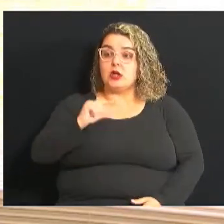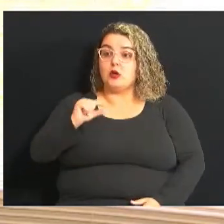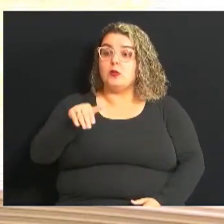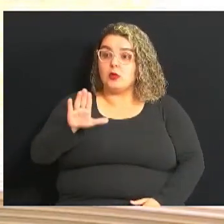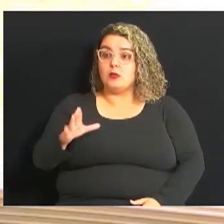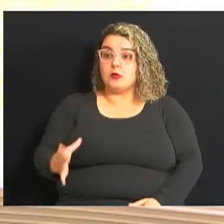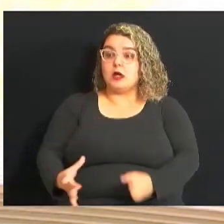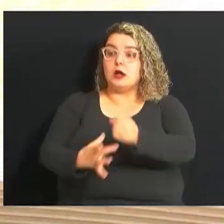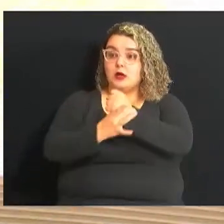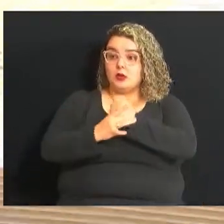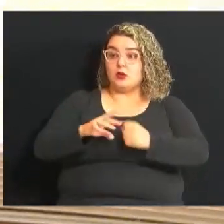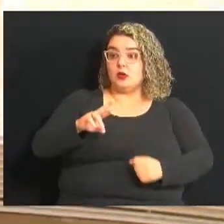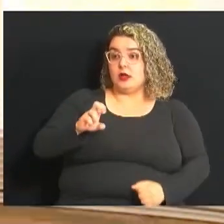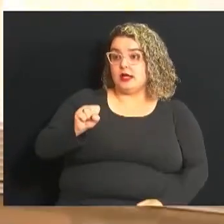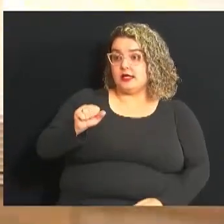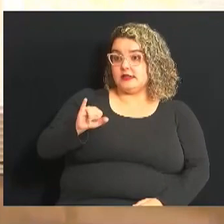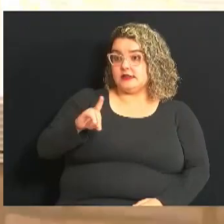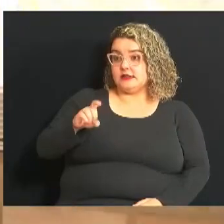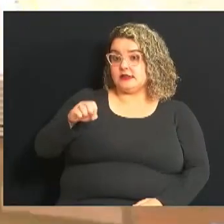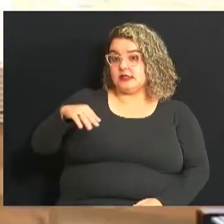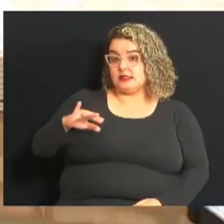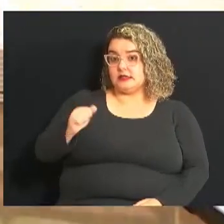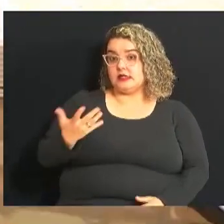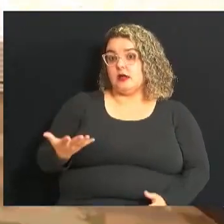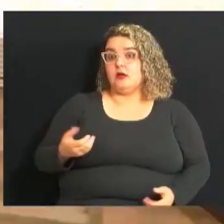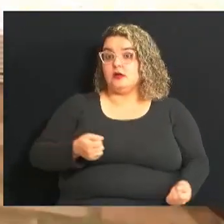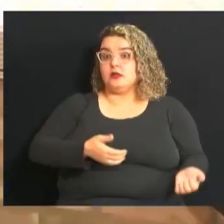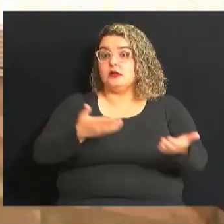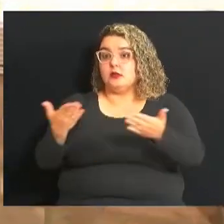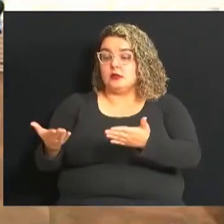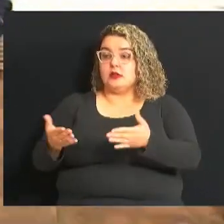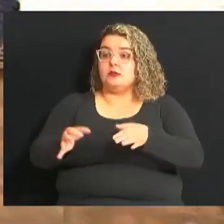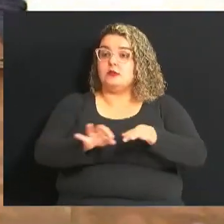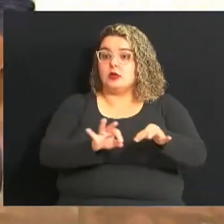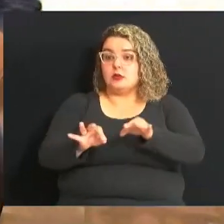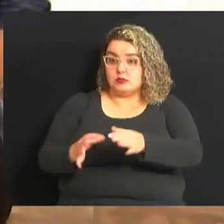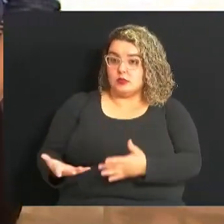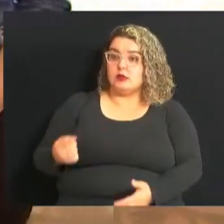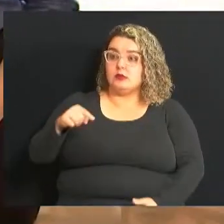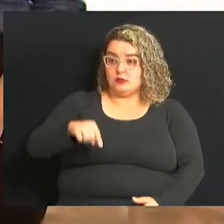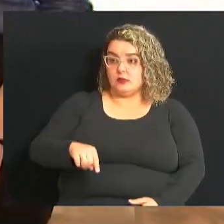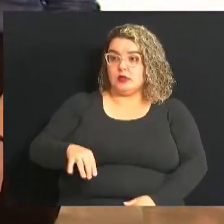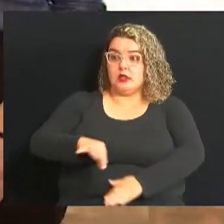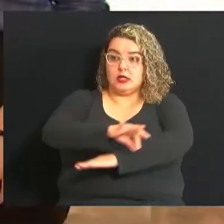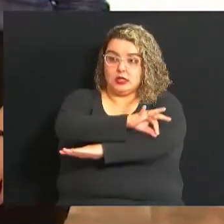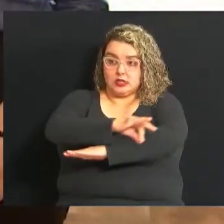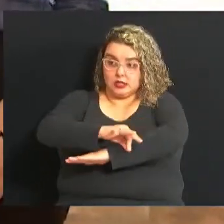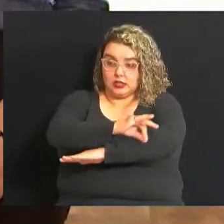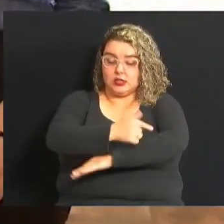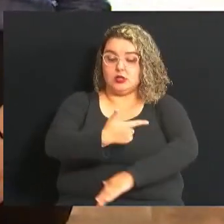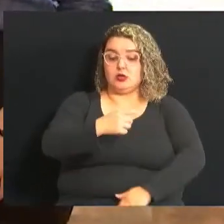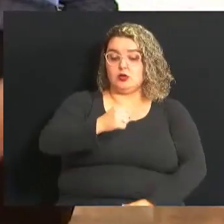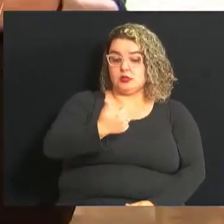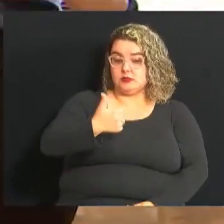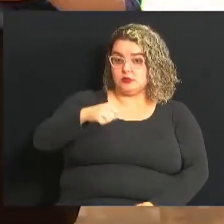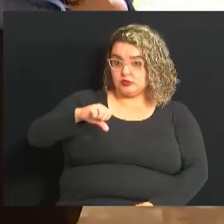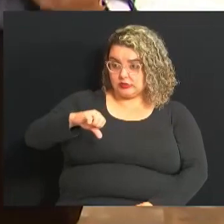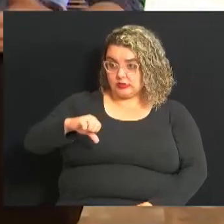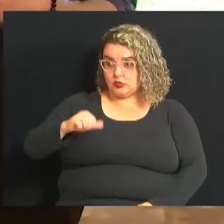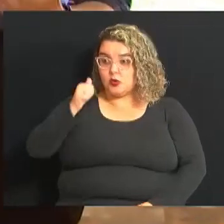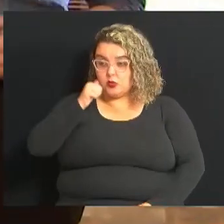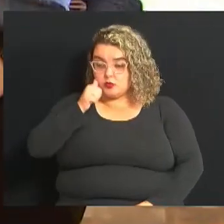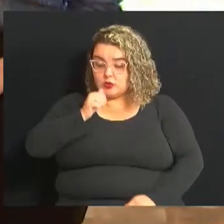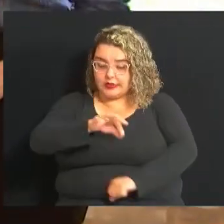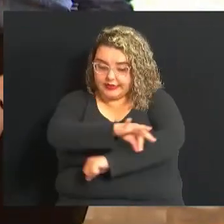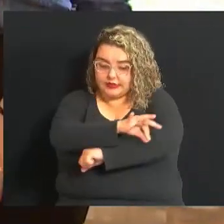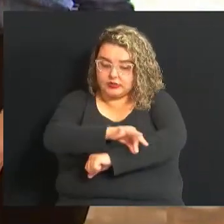no residencial. Então, apresentamos um projeto elaborado por arquiteta em 2019, fomos cumprindo